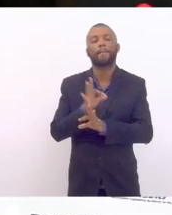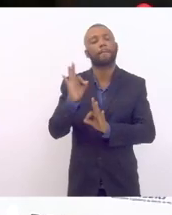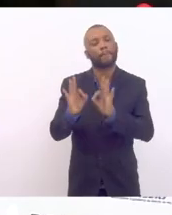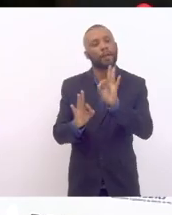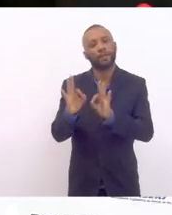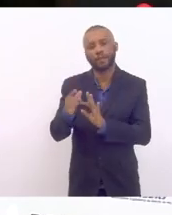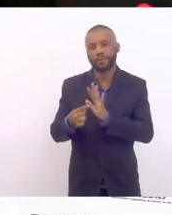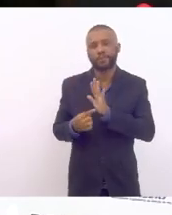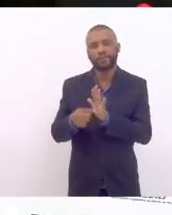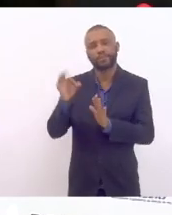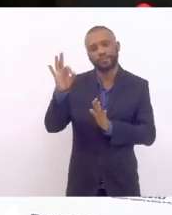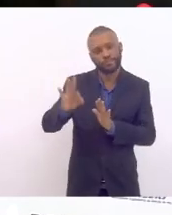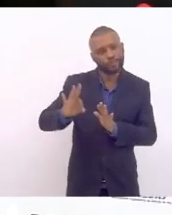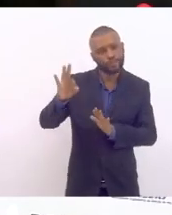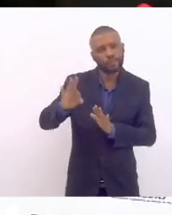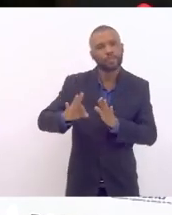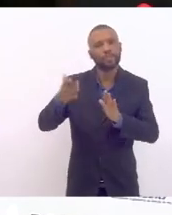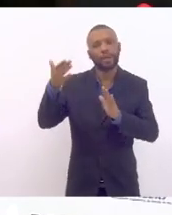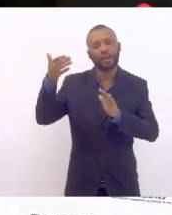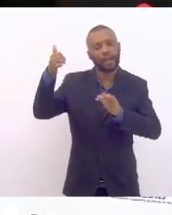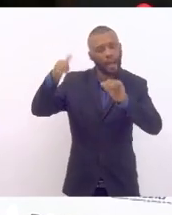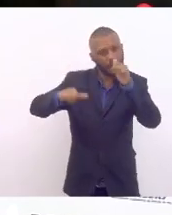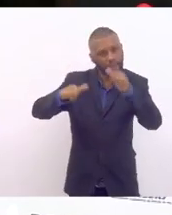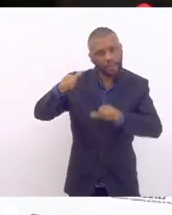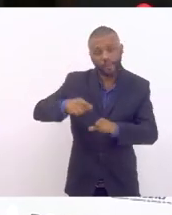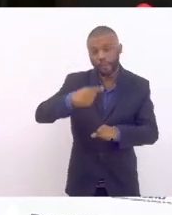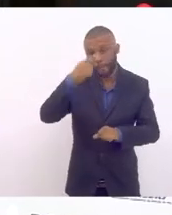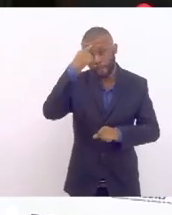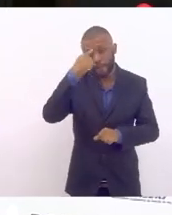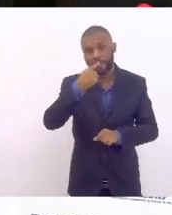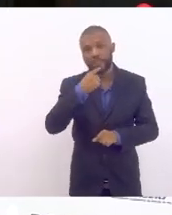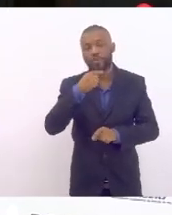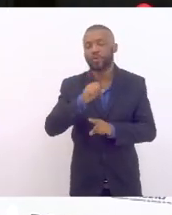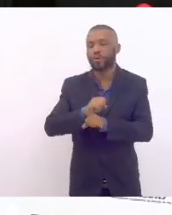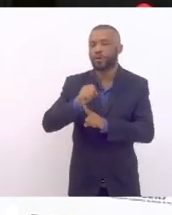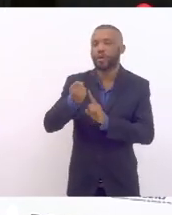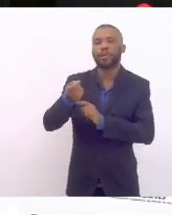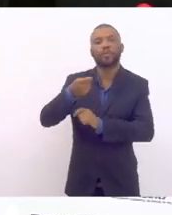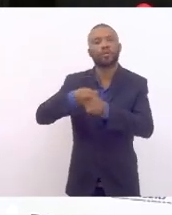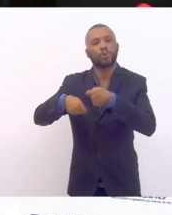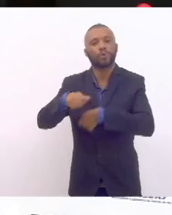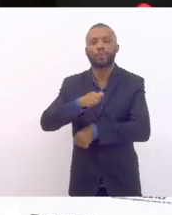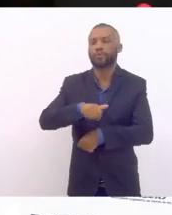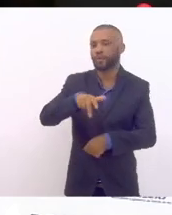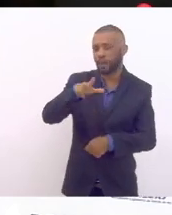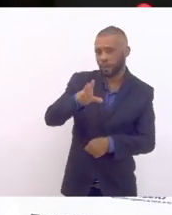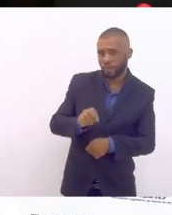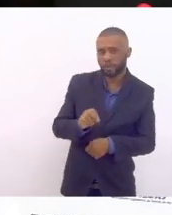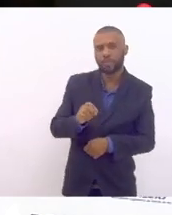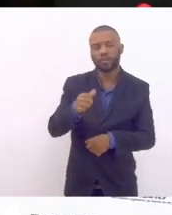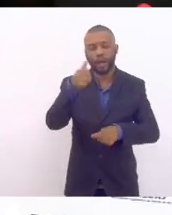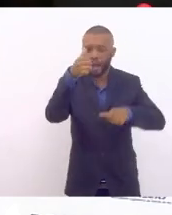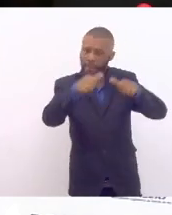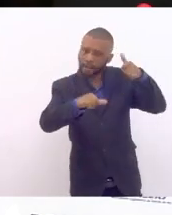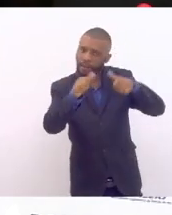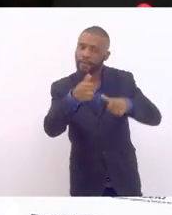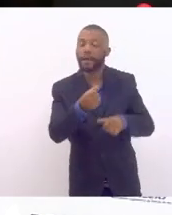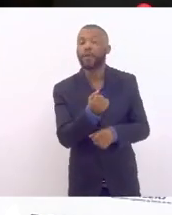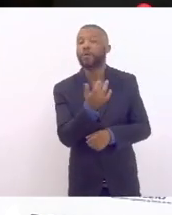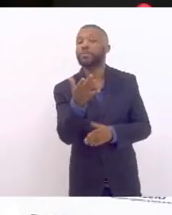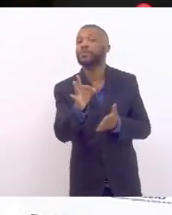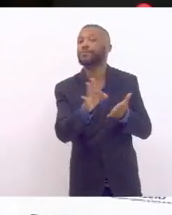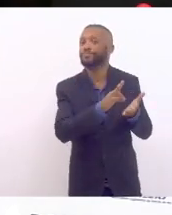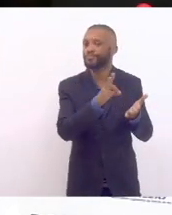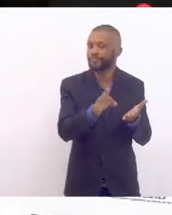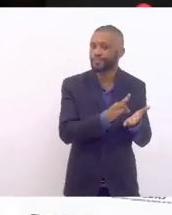que analisam p e econômica dos Estudantes avaliam o esforço dos cursos que são desenvolvidos e analisa o número de matrículas